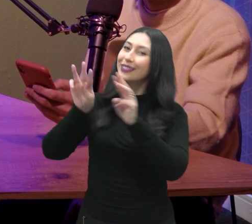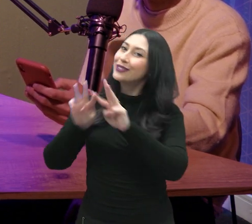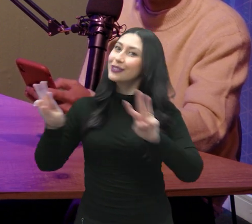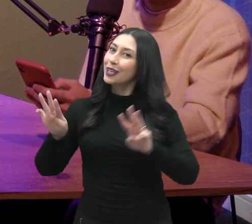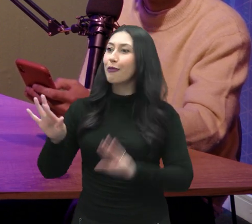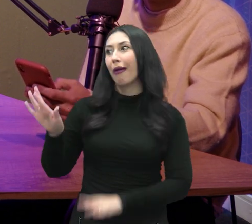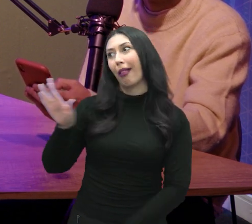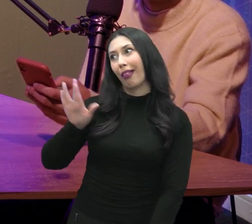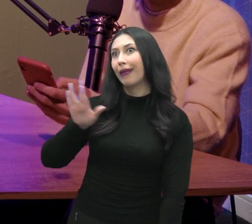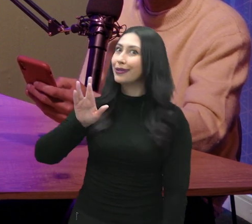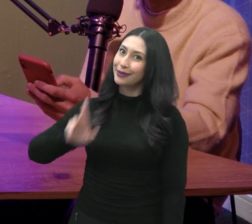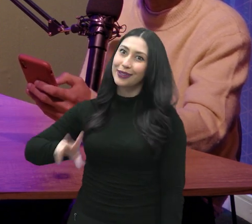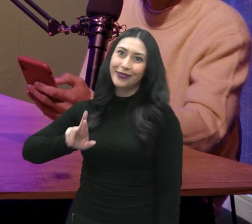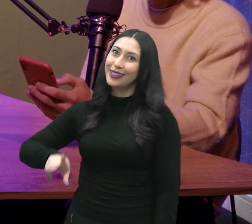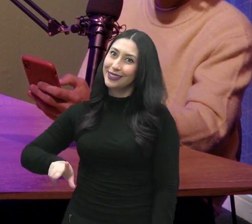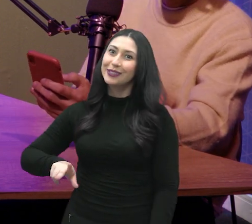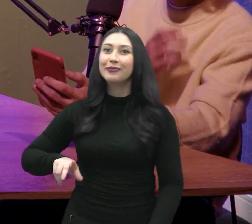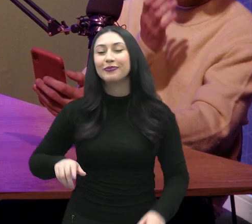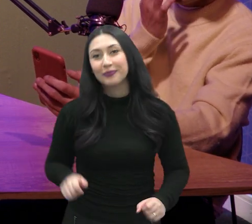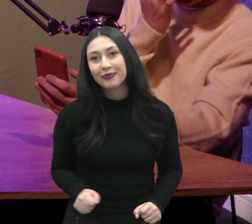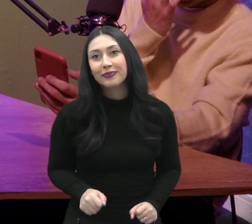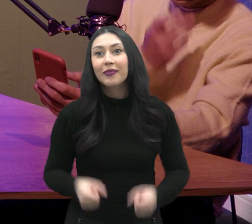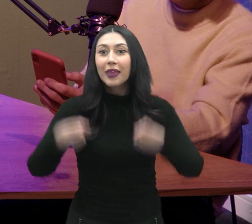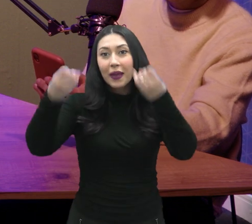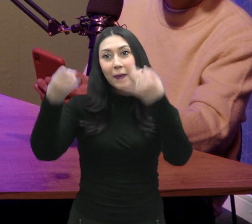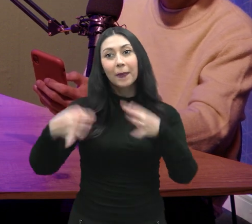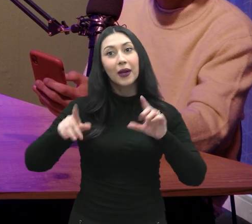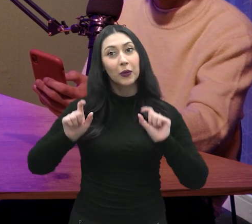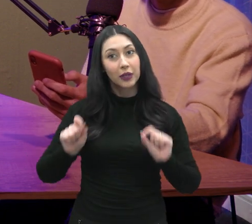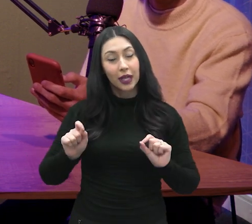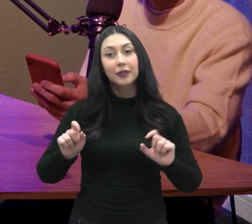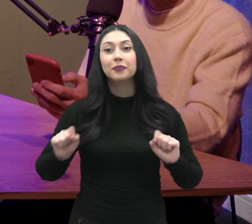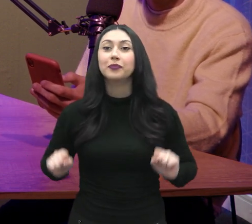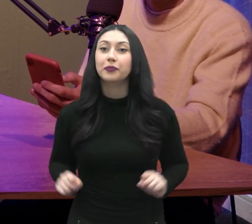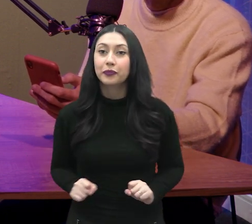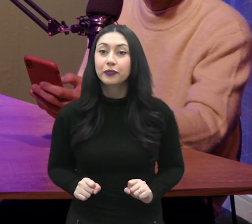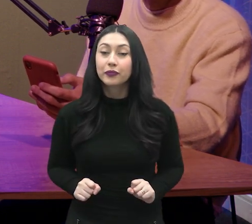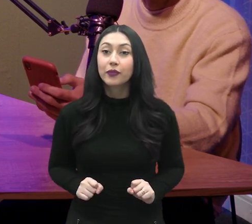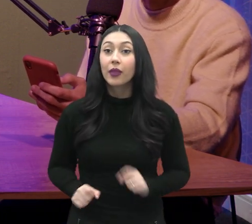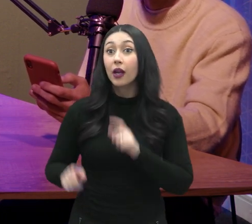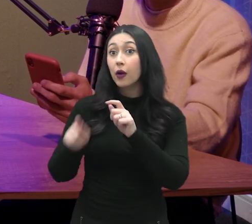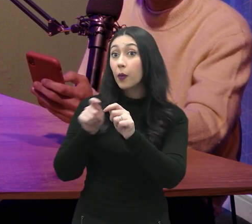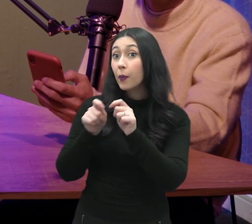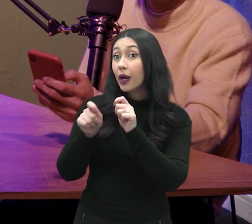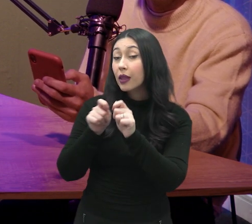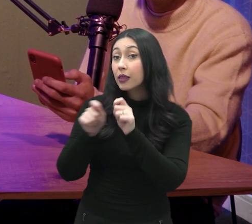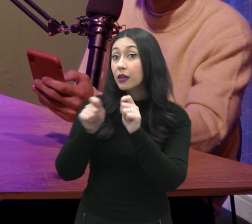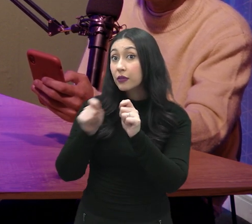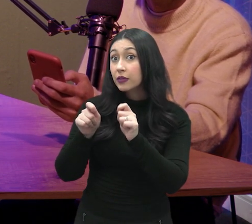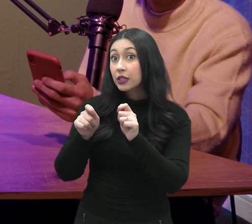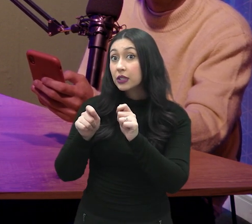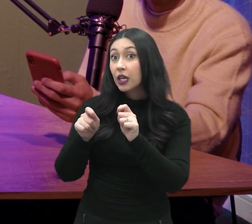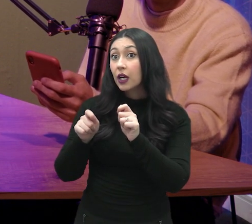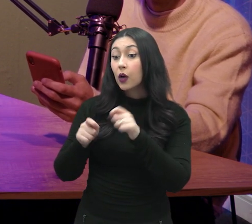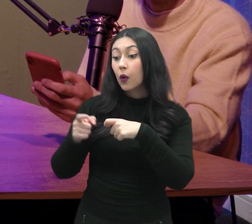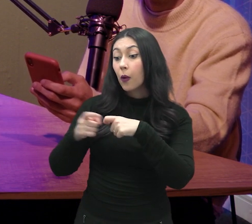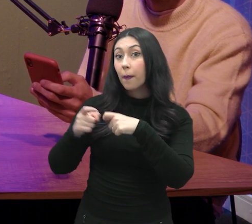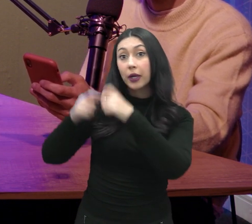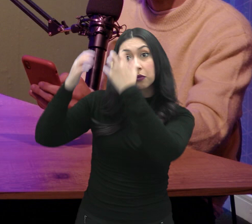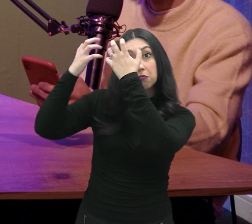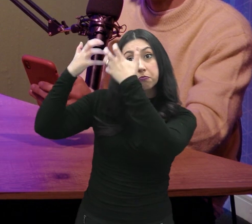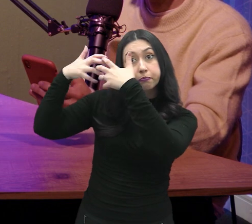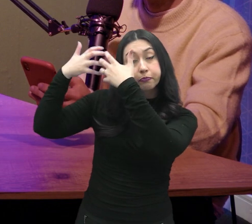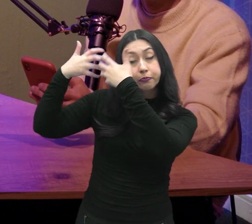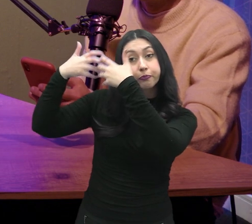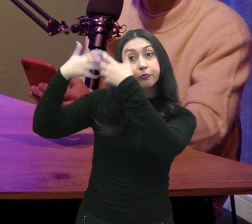Terra, não foi nenhum alienígena que escreveu. Que ele diz o seguinte, é uma entrevista com um neurocirurgião chamado